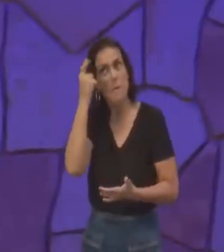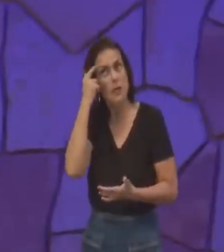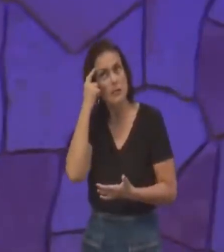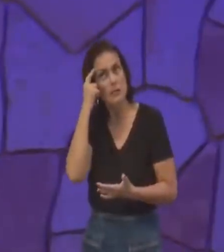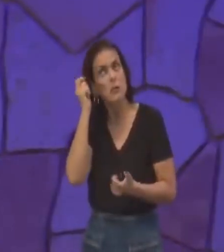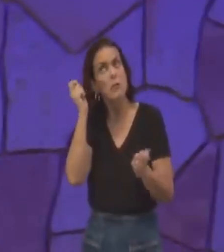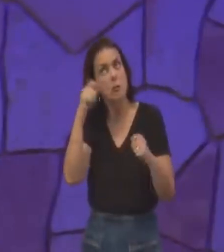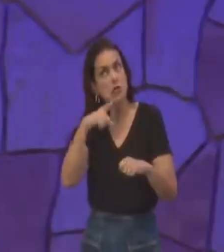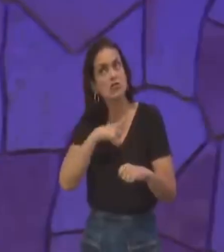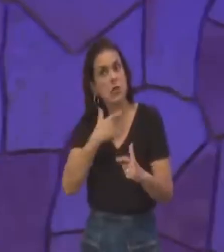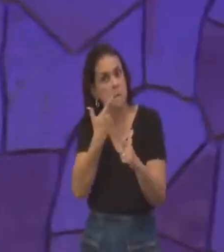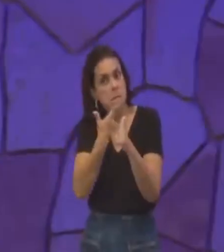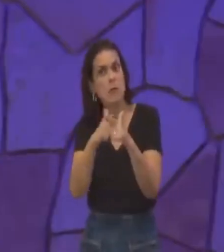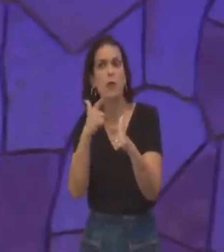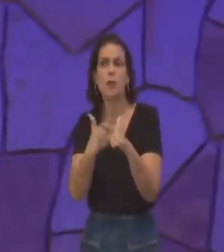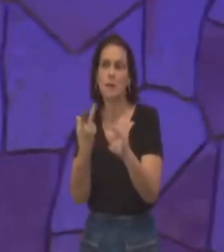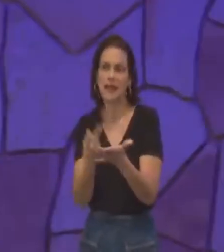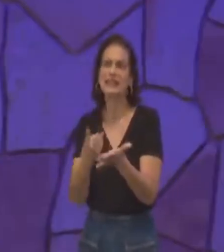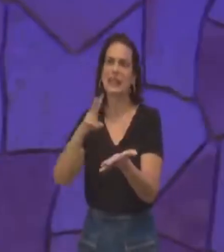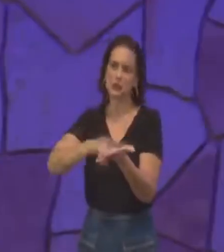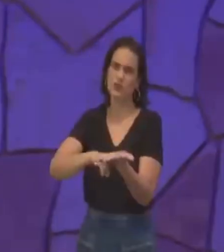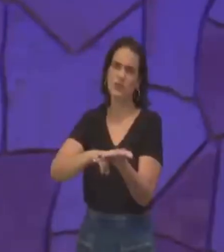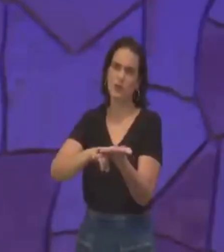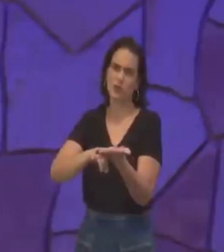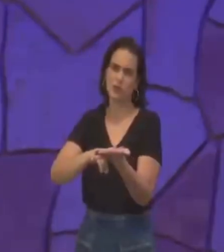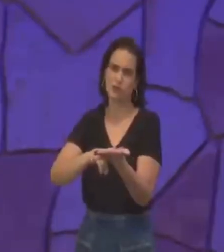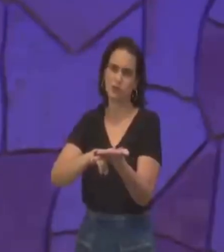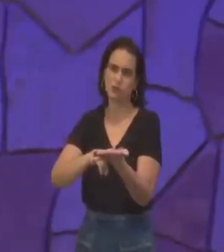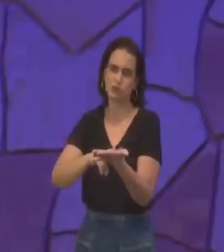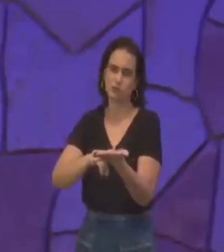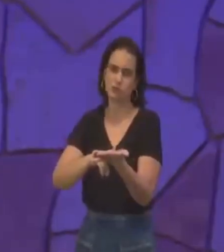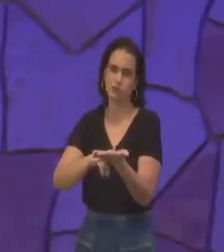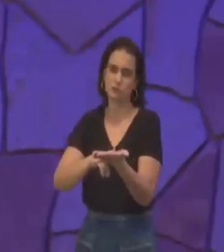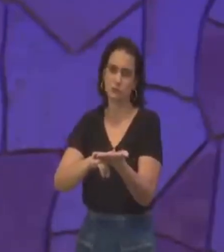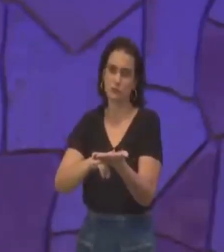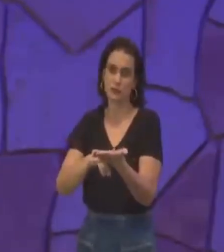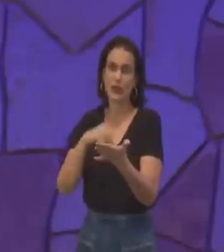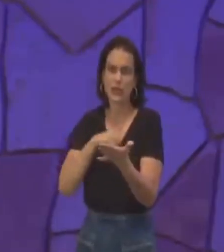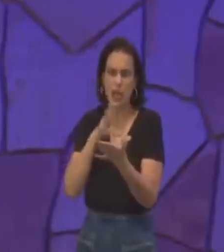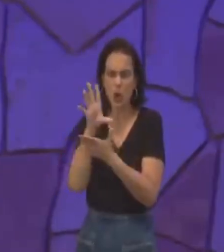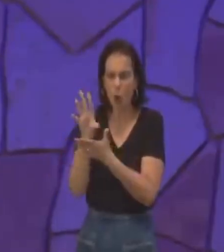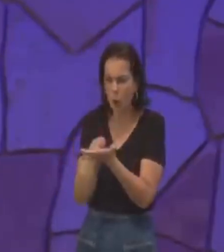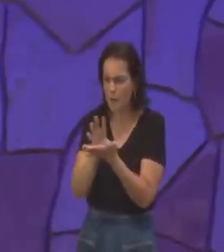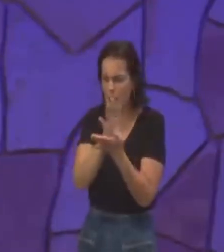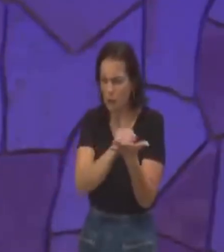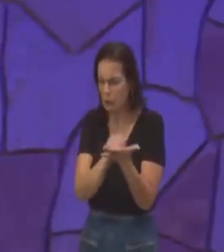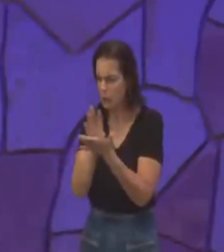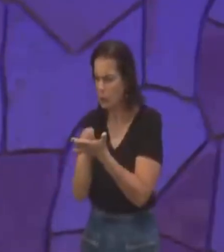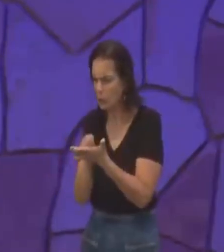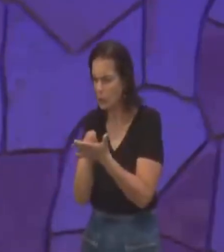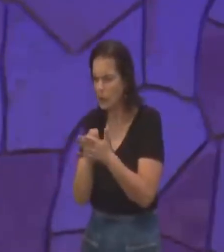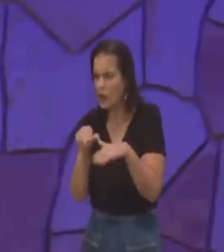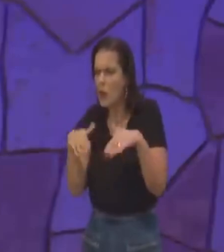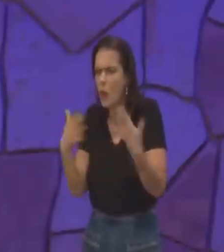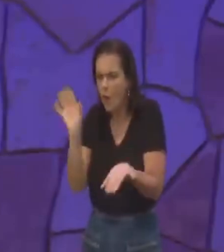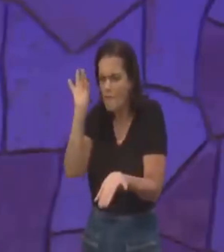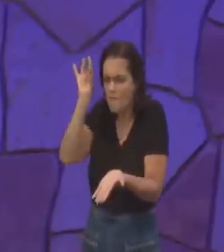aqui. Nós temos no Novo Testamento muito mais cópias do que os grandes